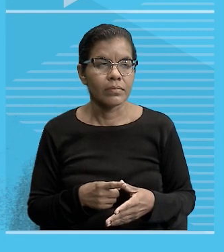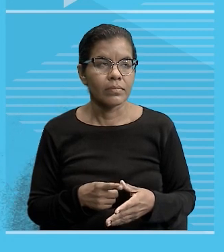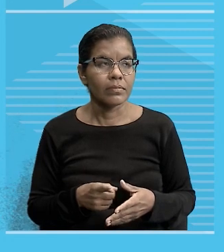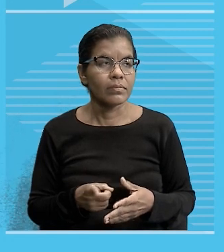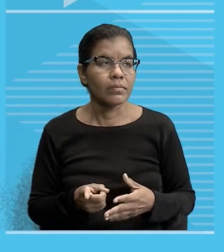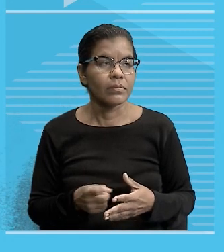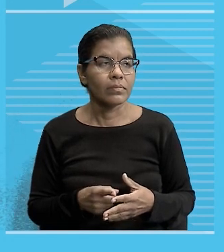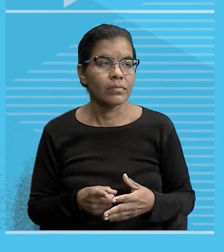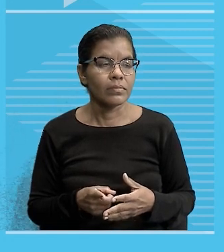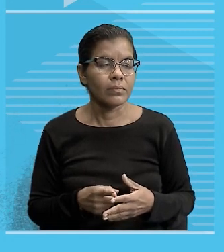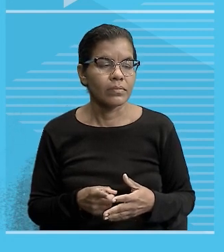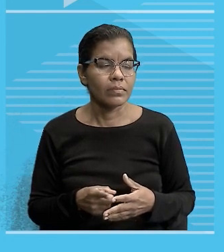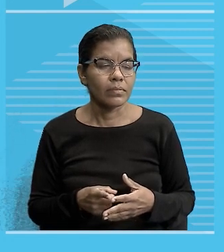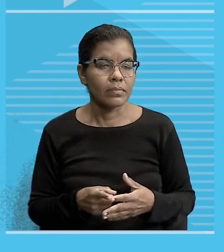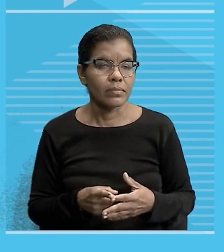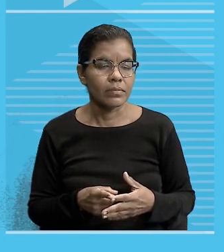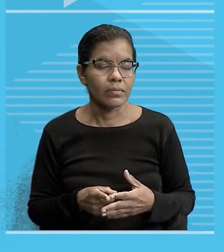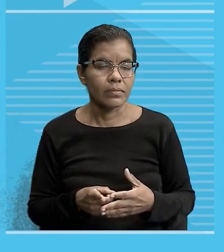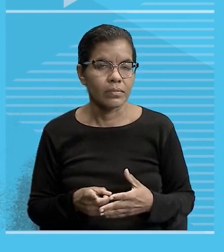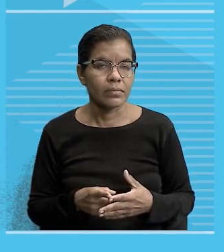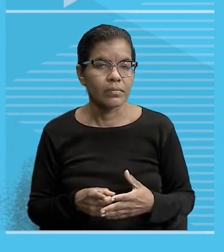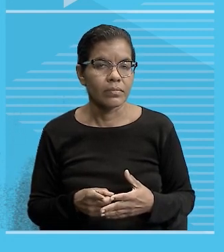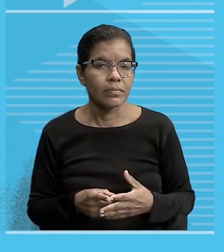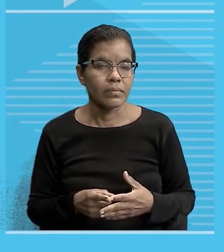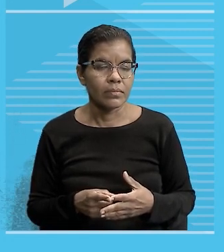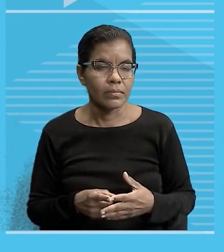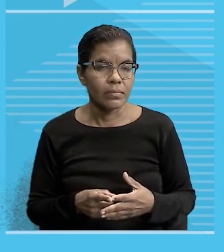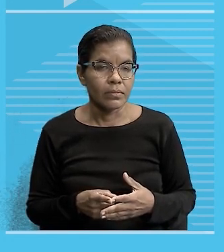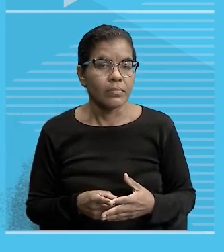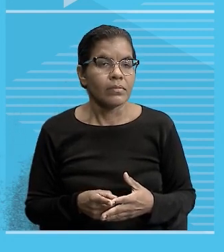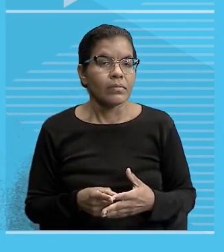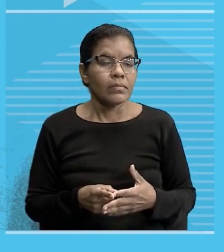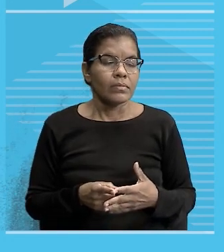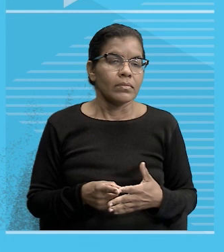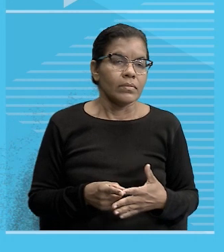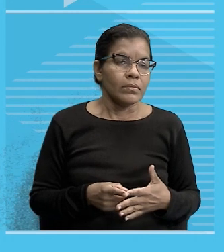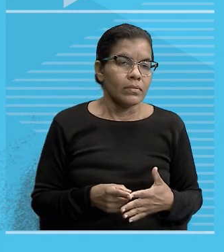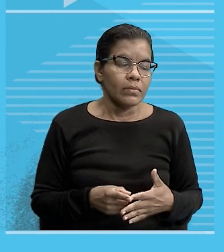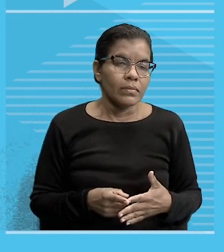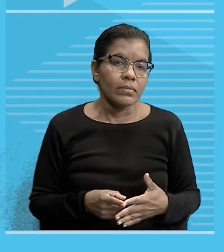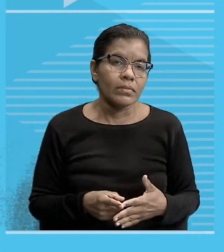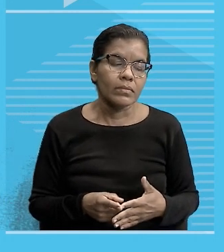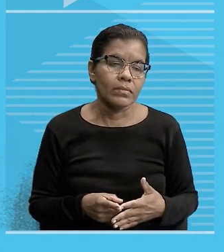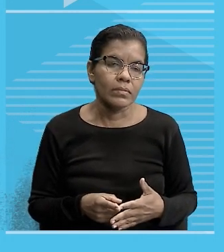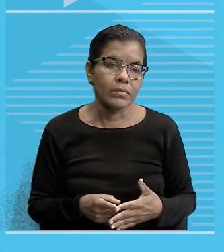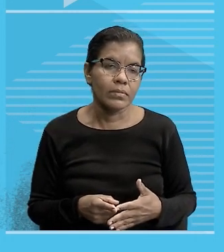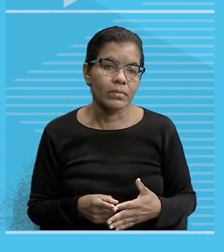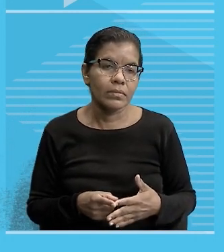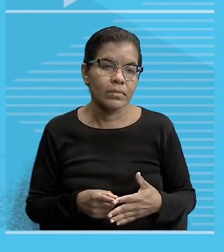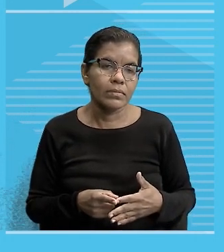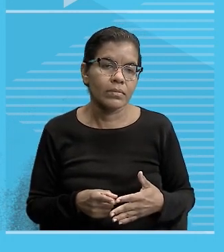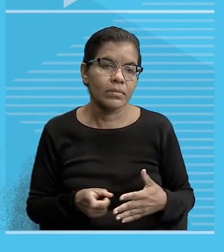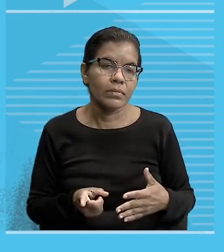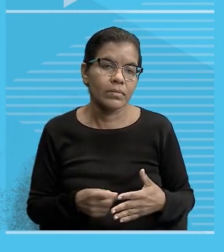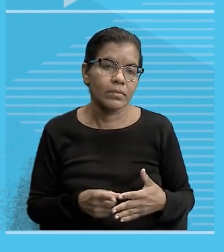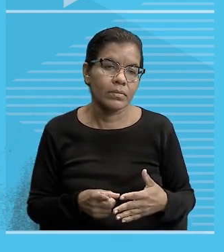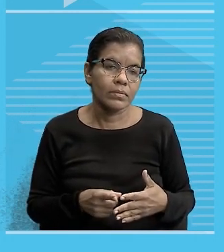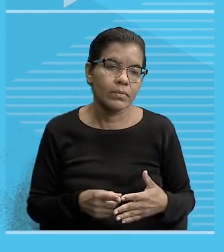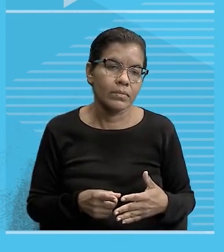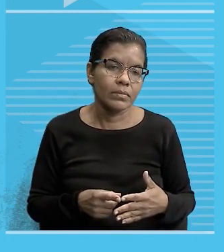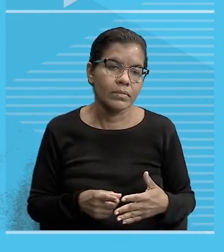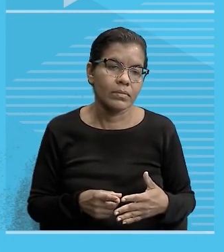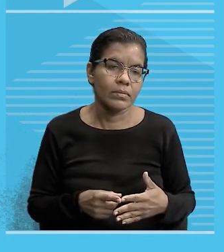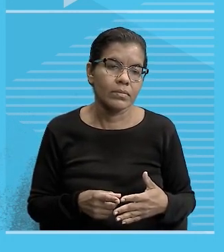letra b mobilizar os funcionários adotar práticas mais